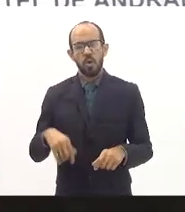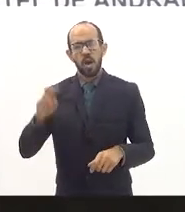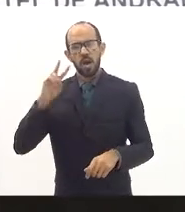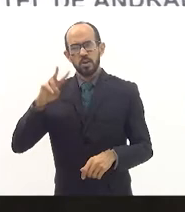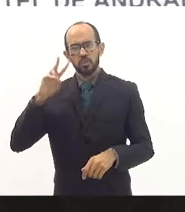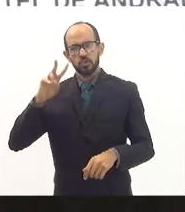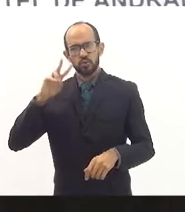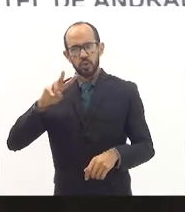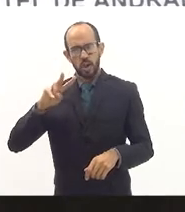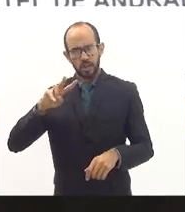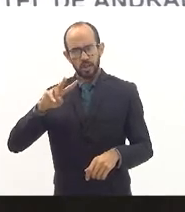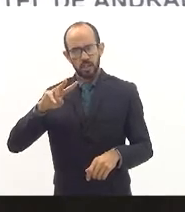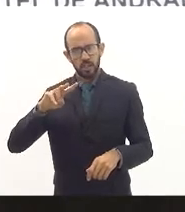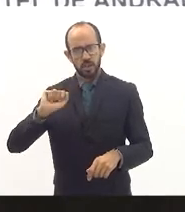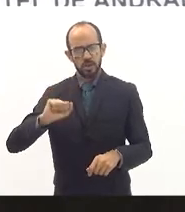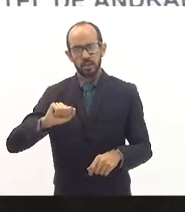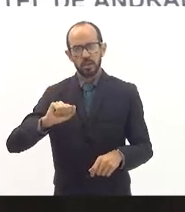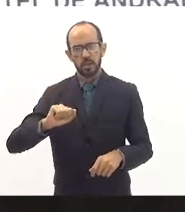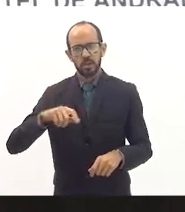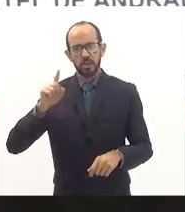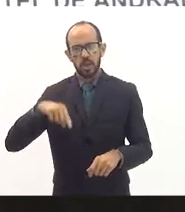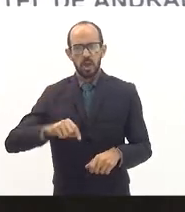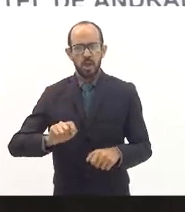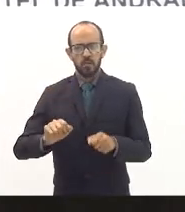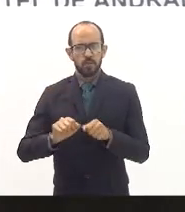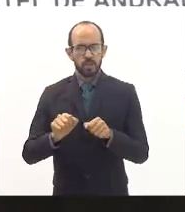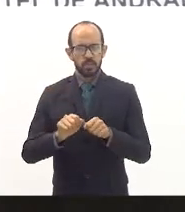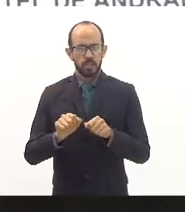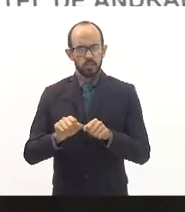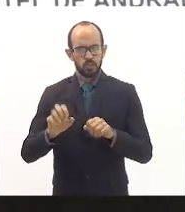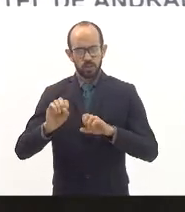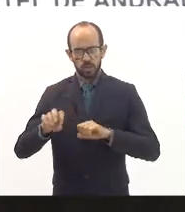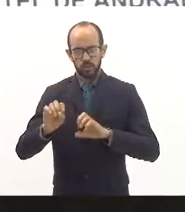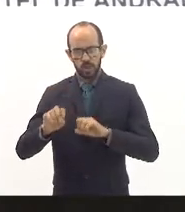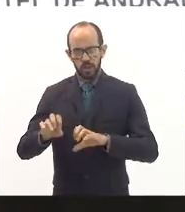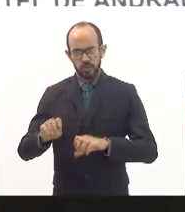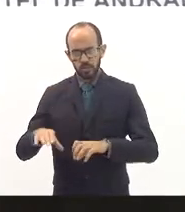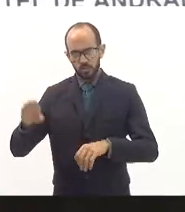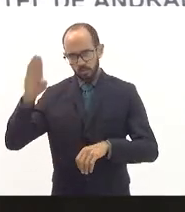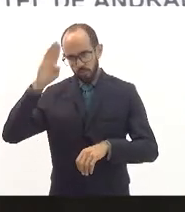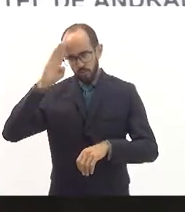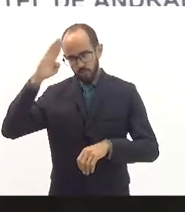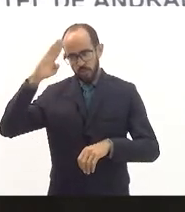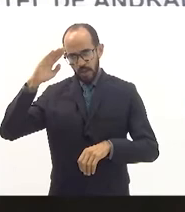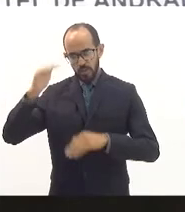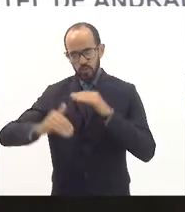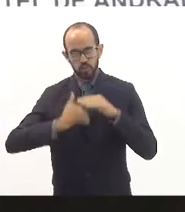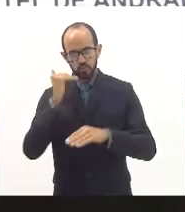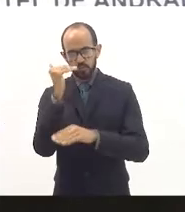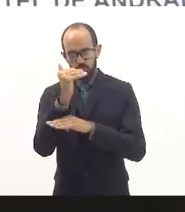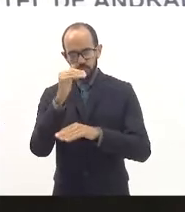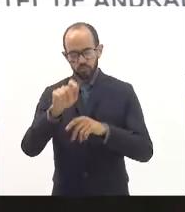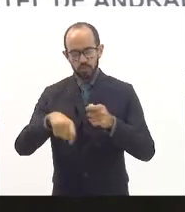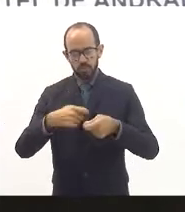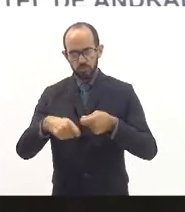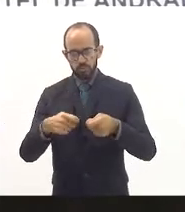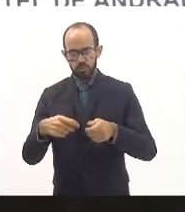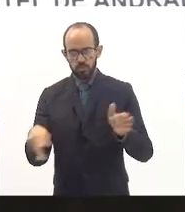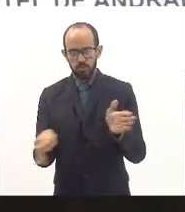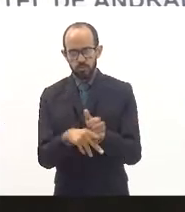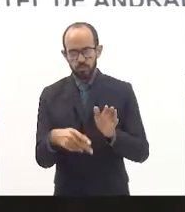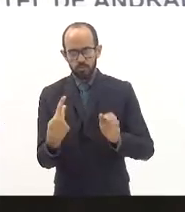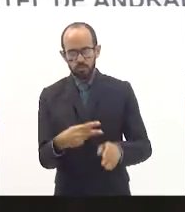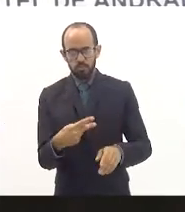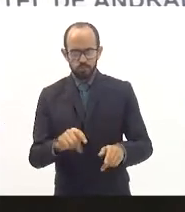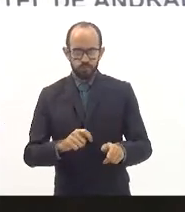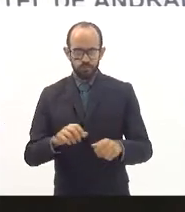como costumava dizer, fazendo da educação a prioridade máxima de sua administração.